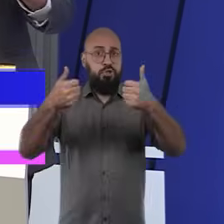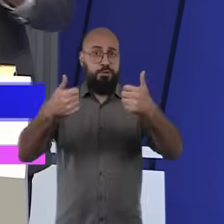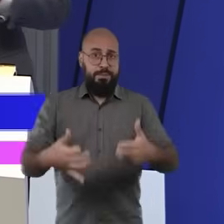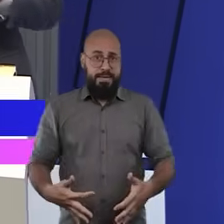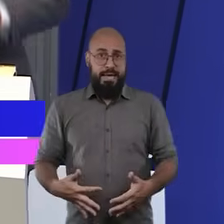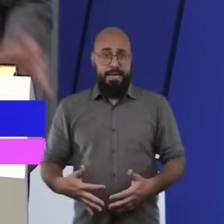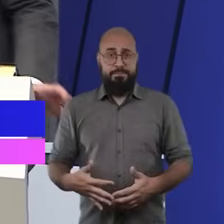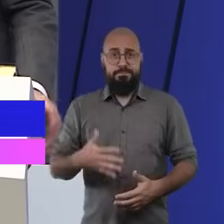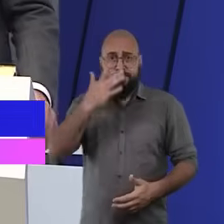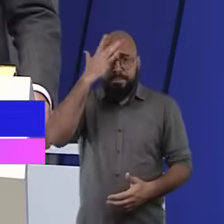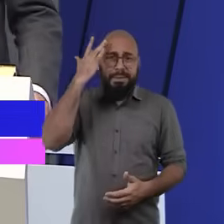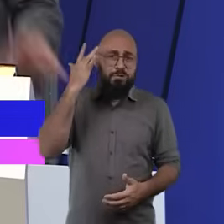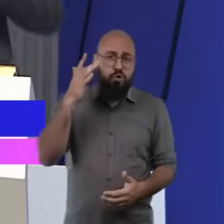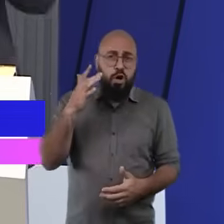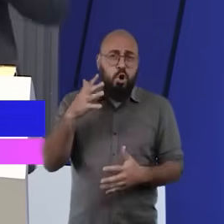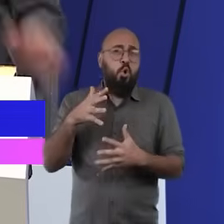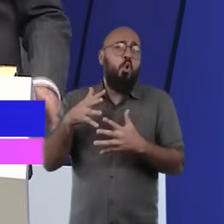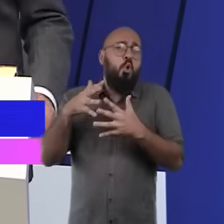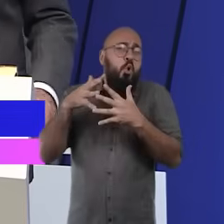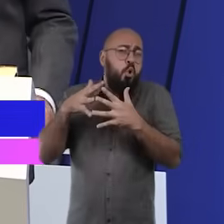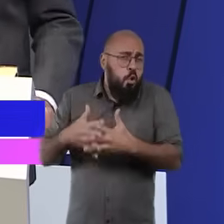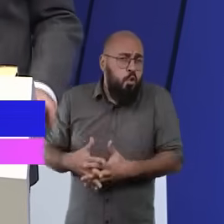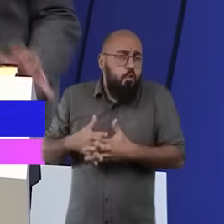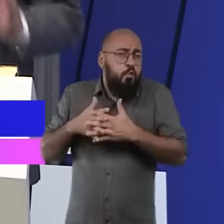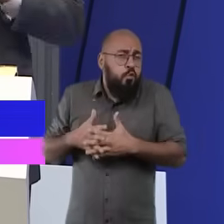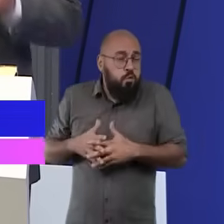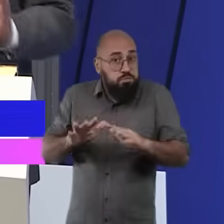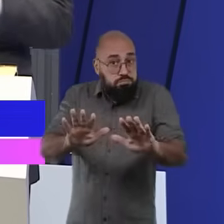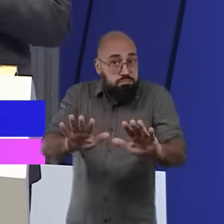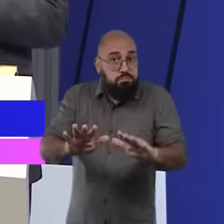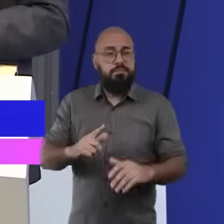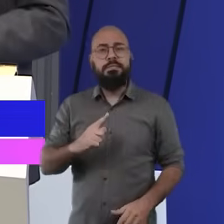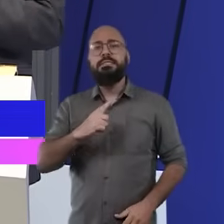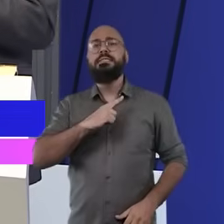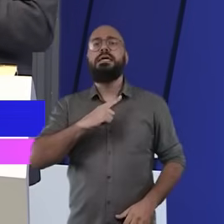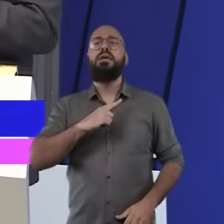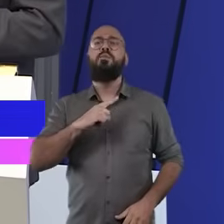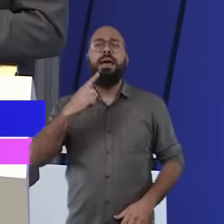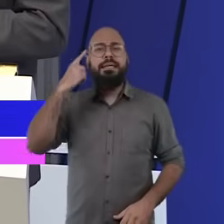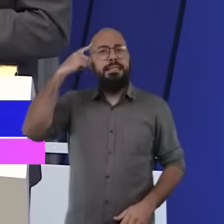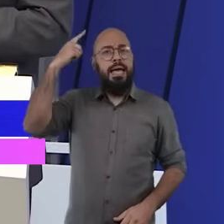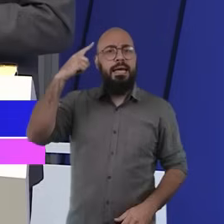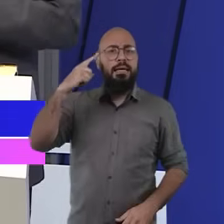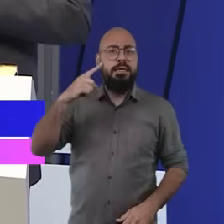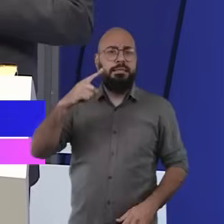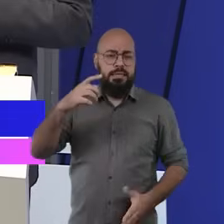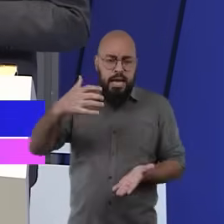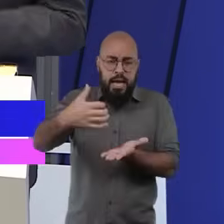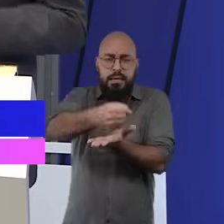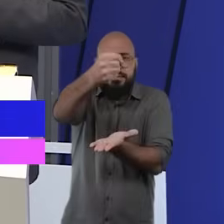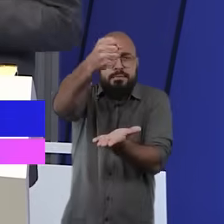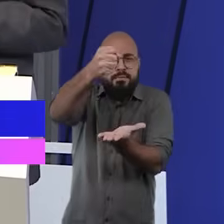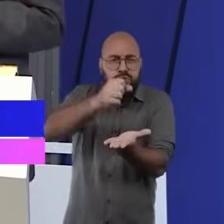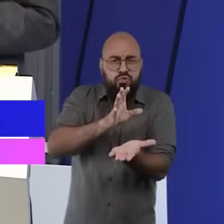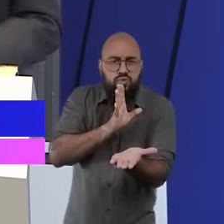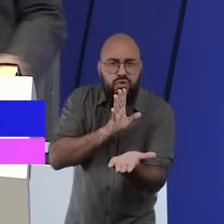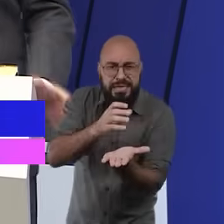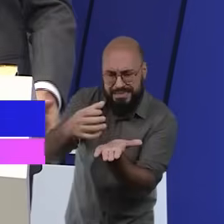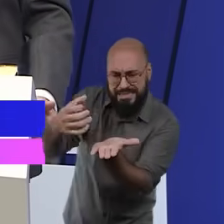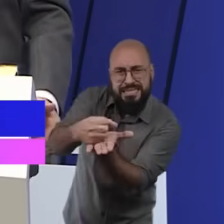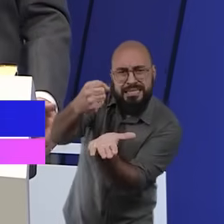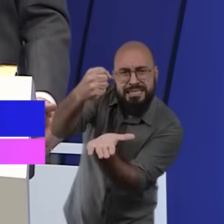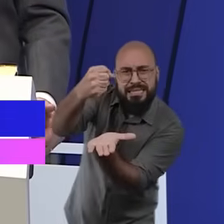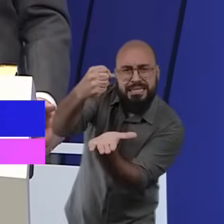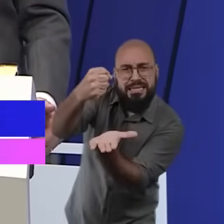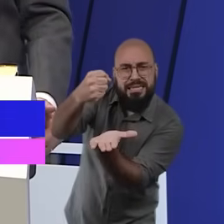fazem uma confusão. Existe uma ideia chamada arrebatamento secreto. O que é essa ideia?